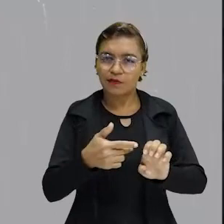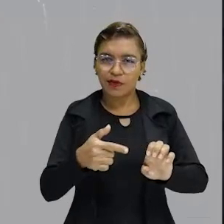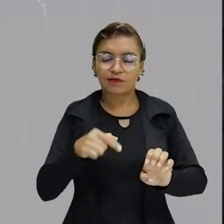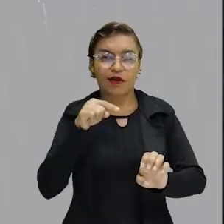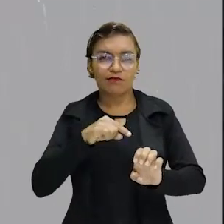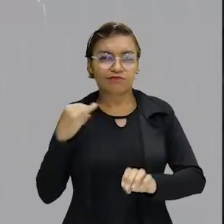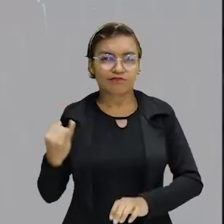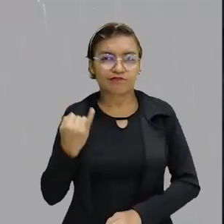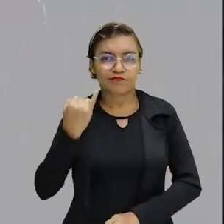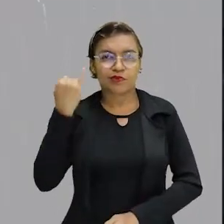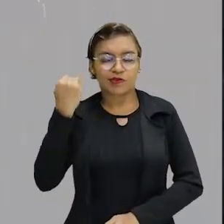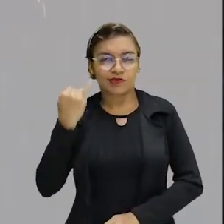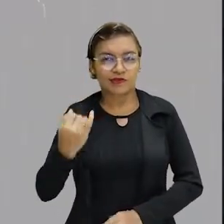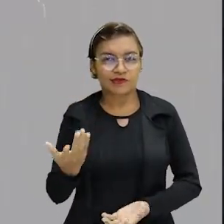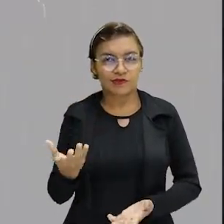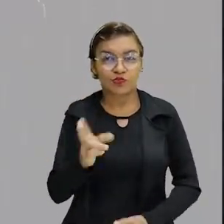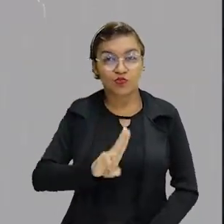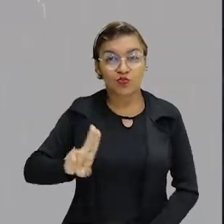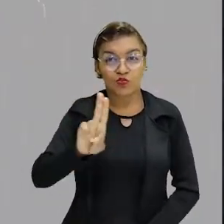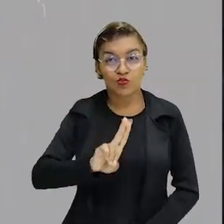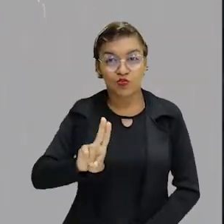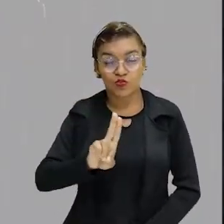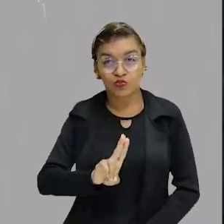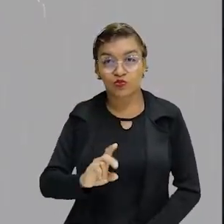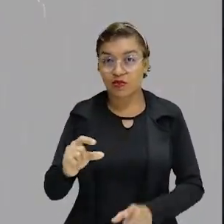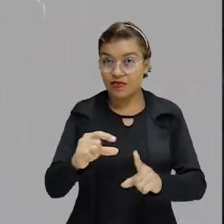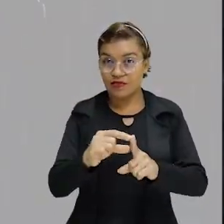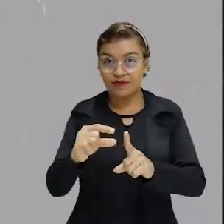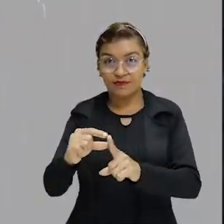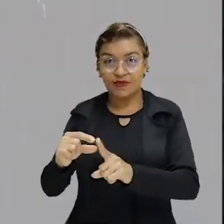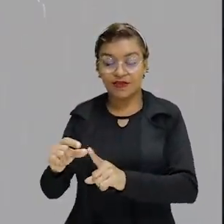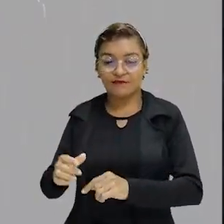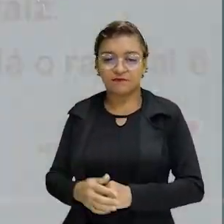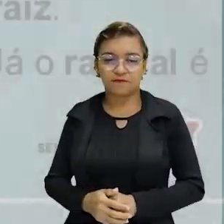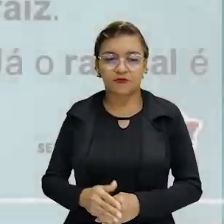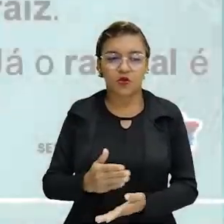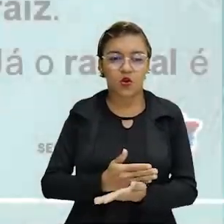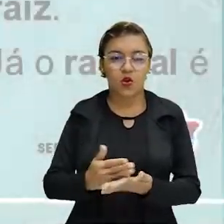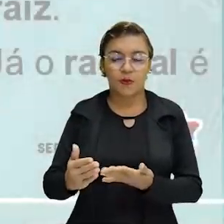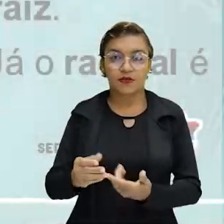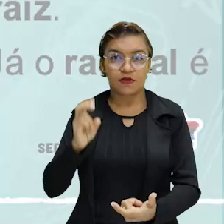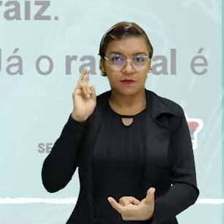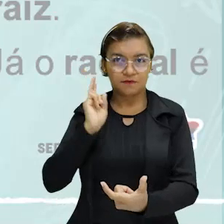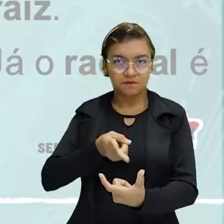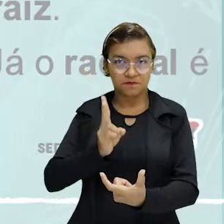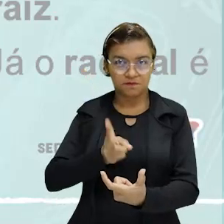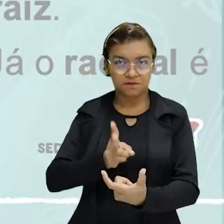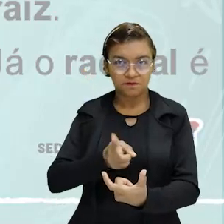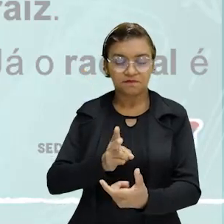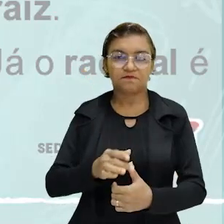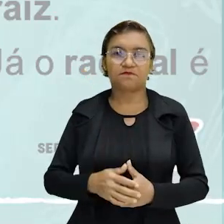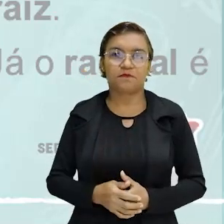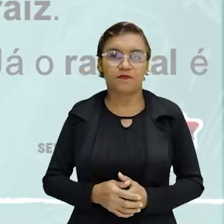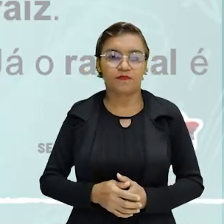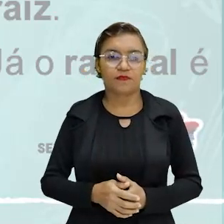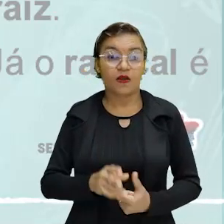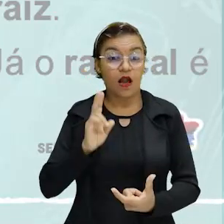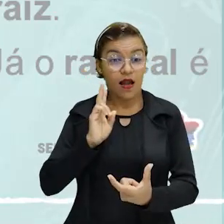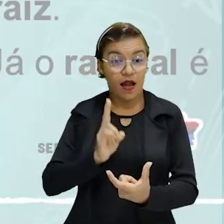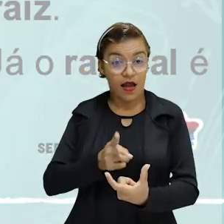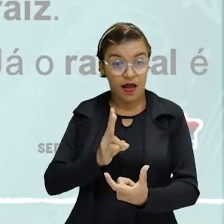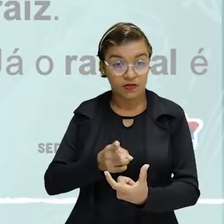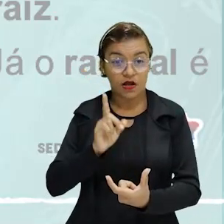na formação das palavras. Vamos começar com o radical. O radical é o coração da